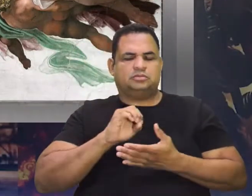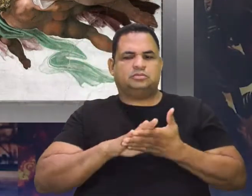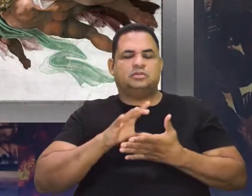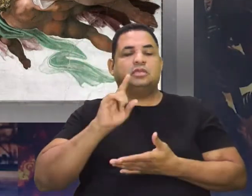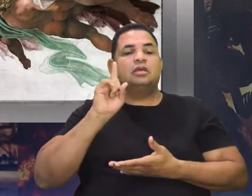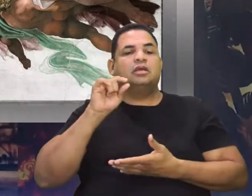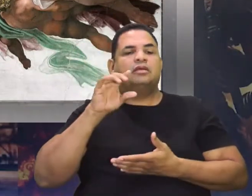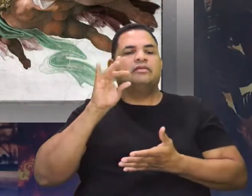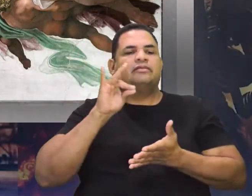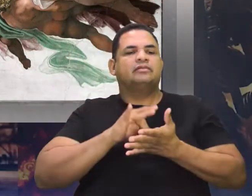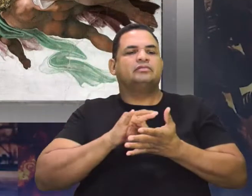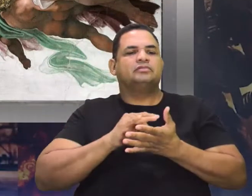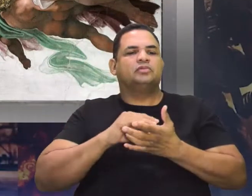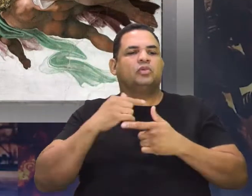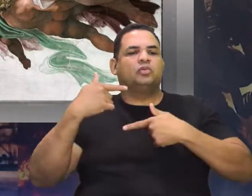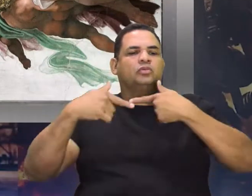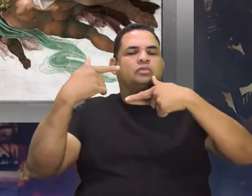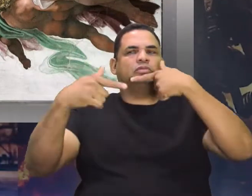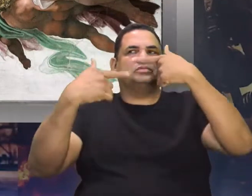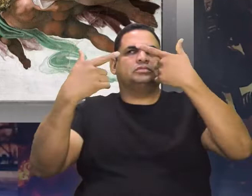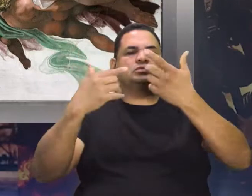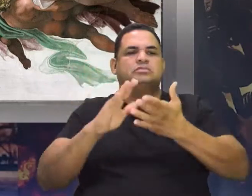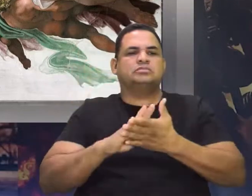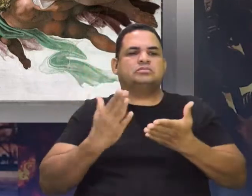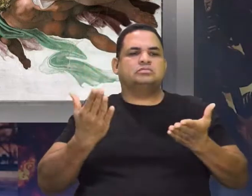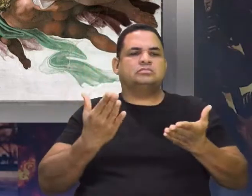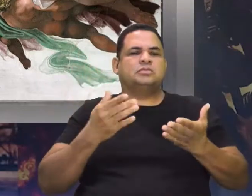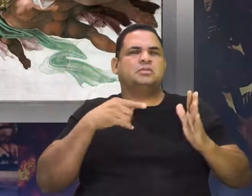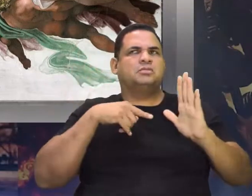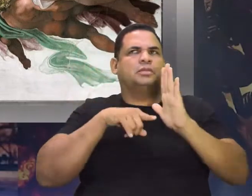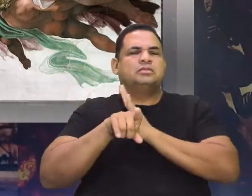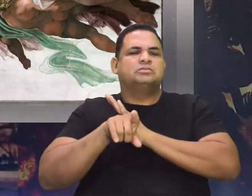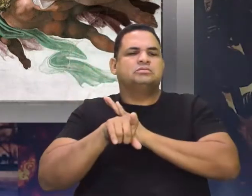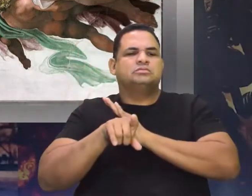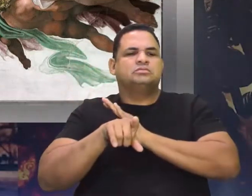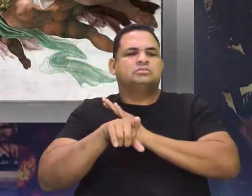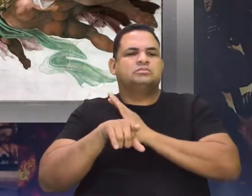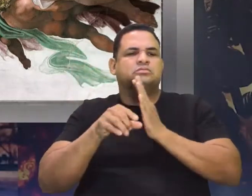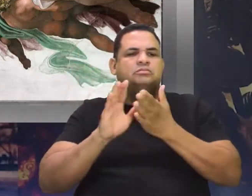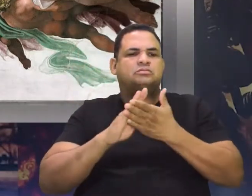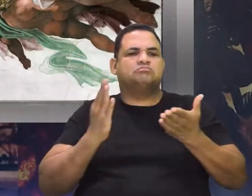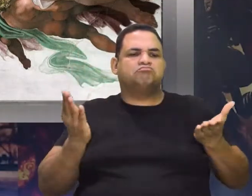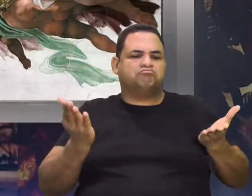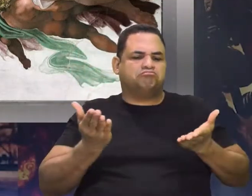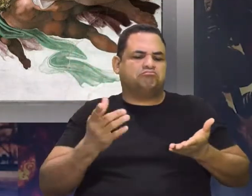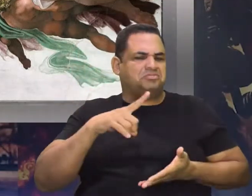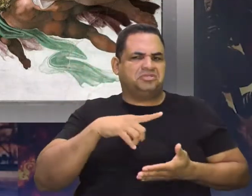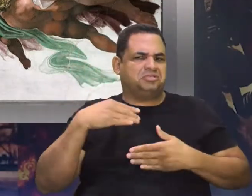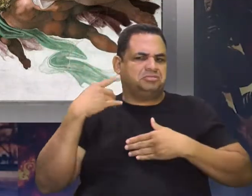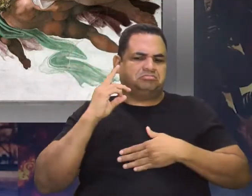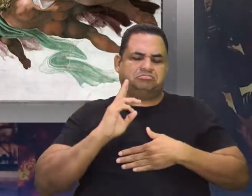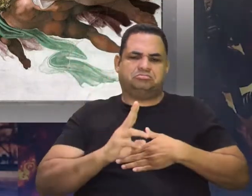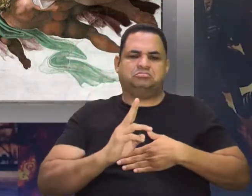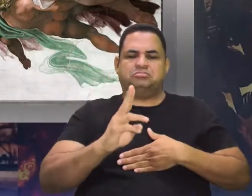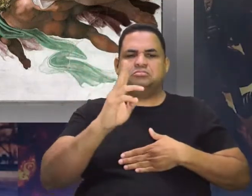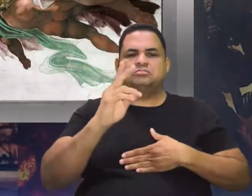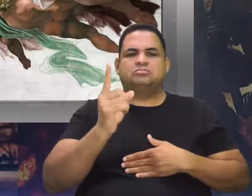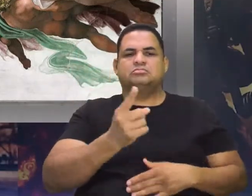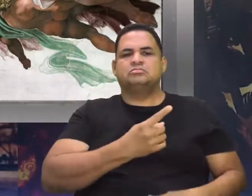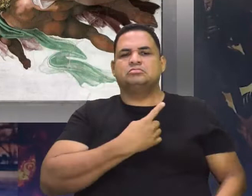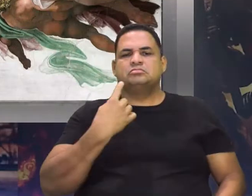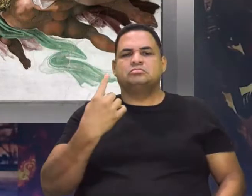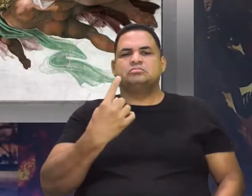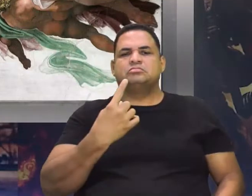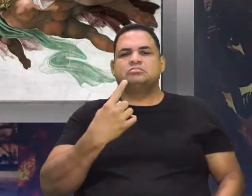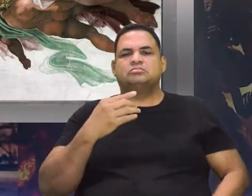Ou é a ideia do evolucionismo? São incógnitas que vão ficar na humanidade até hoje. Nós viemos